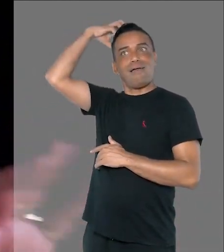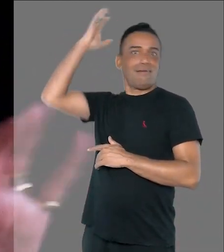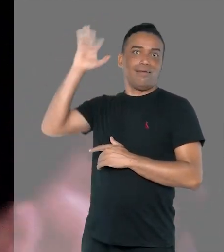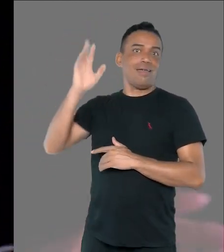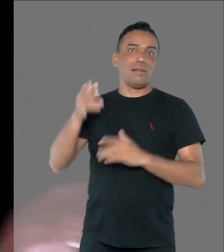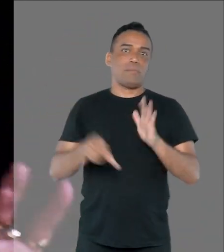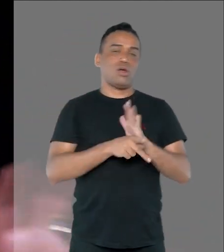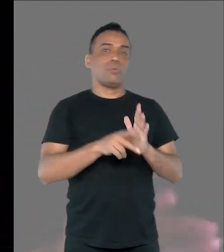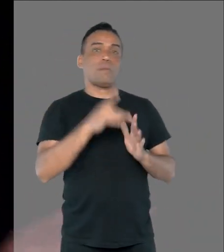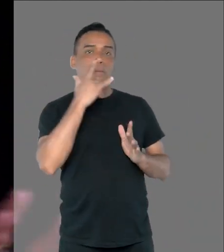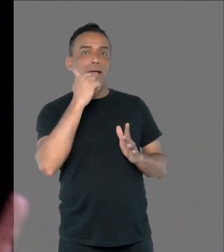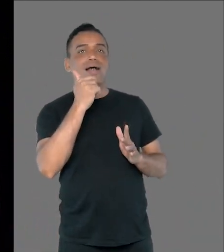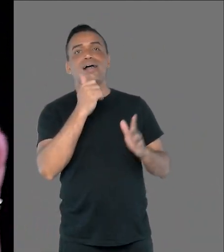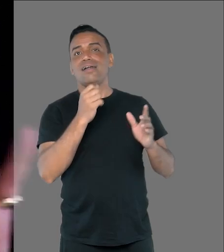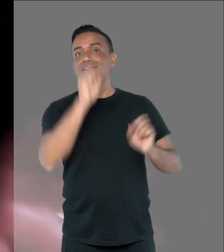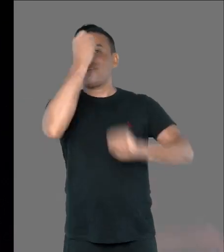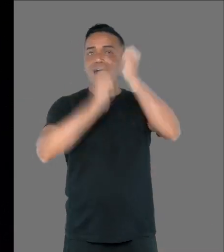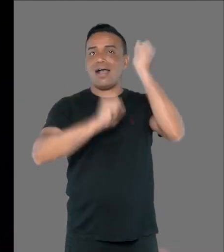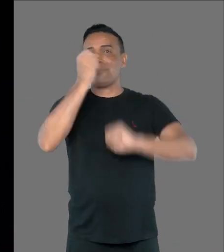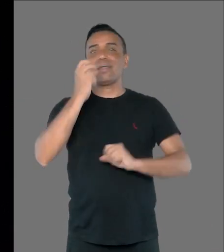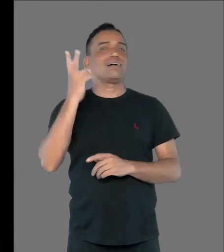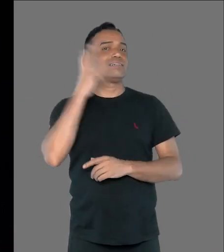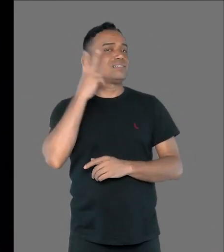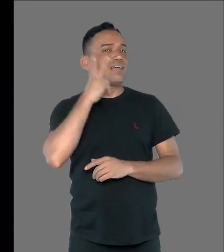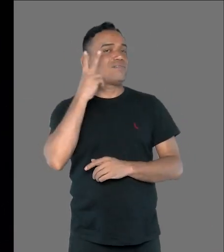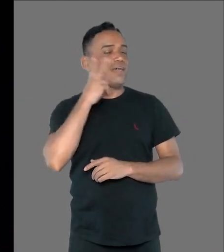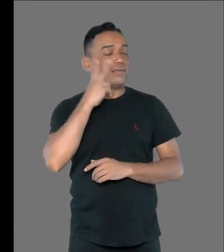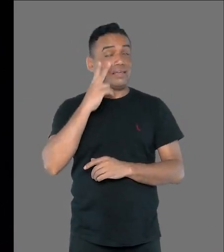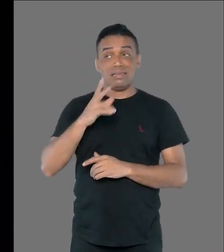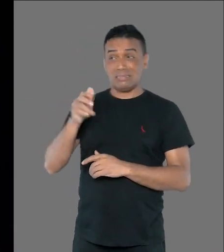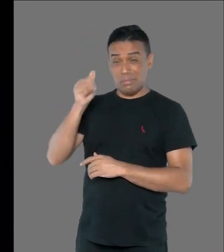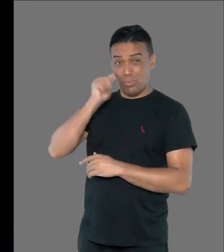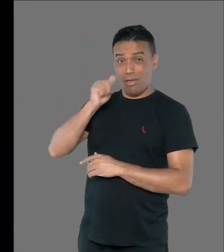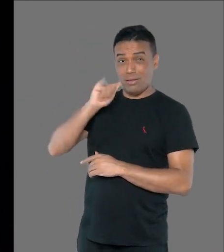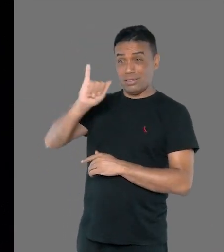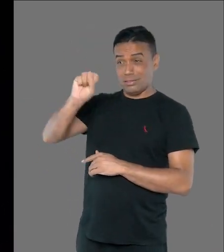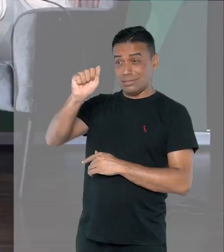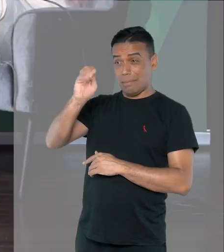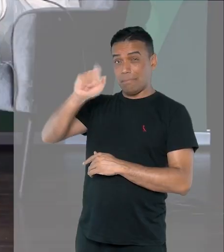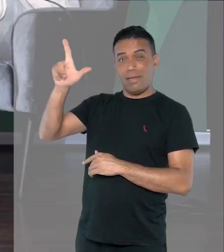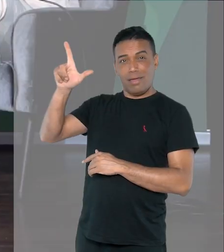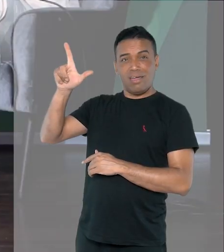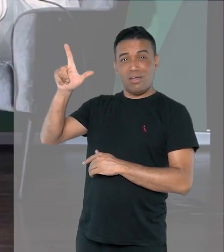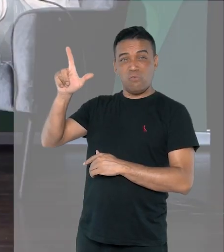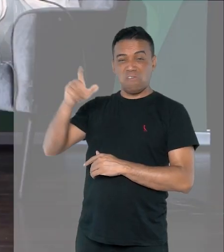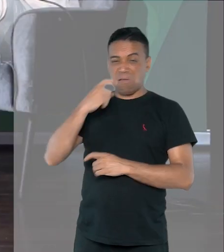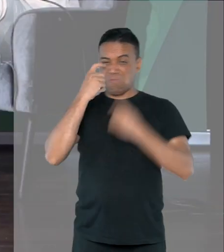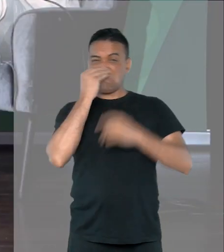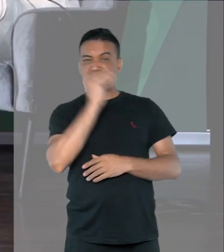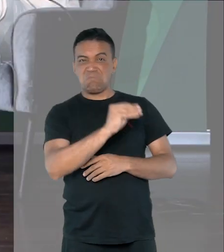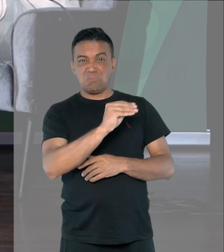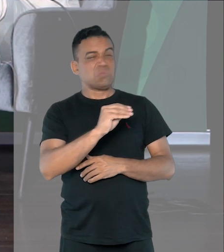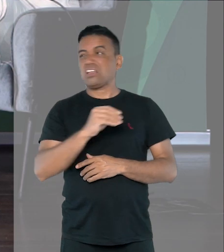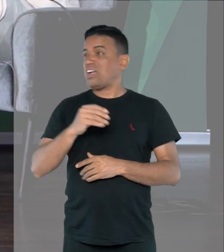A princesa Isabel vai ficar alucinada com esse romance do Pedro, e ele se manda para a África. Ele vai embora, ele diz, olha, eu não vou